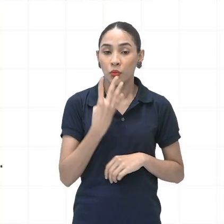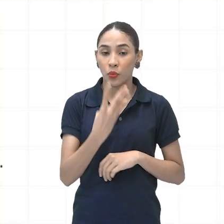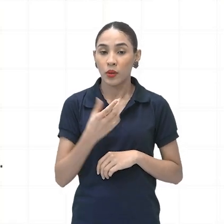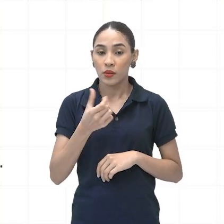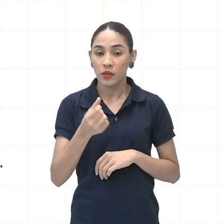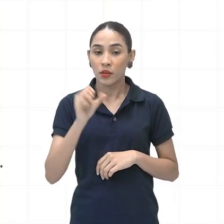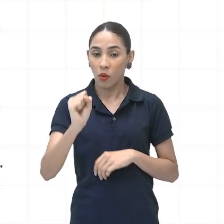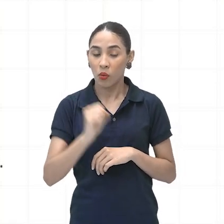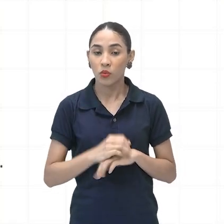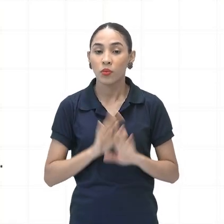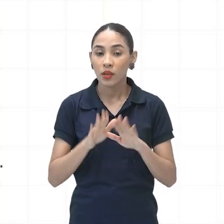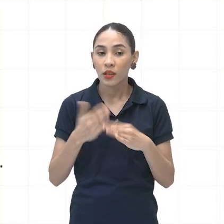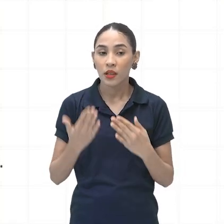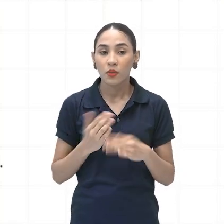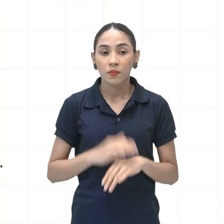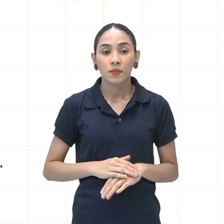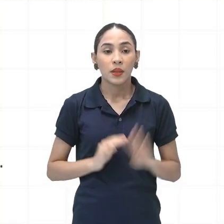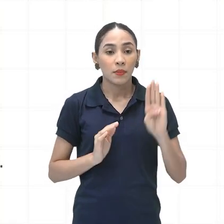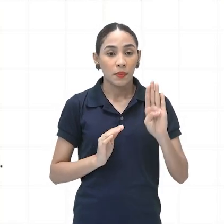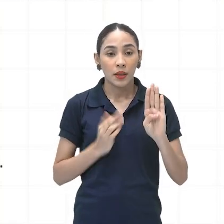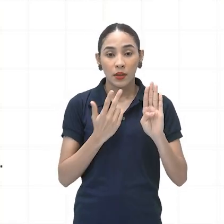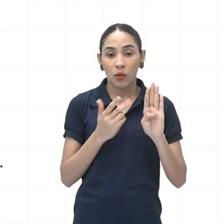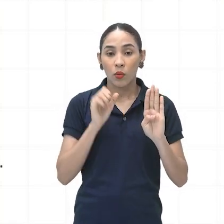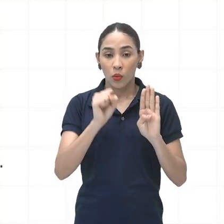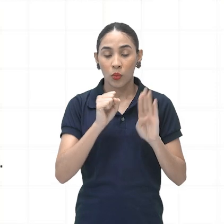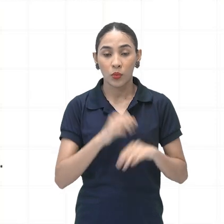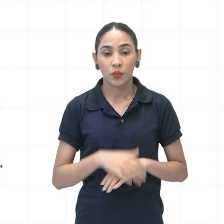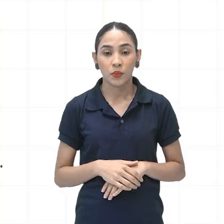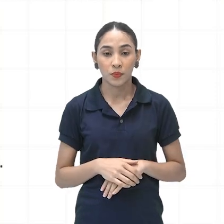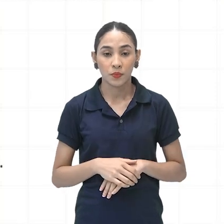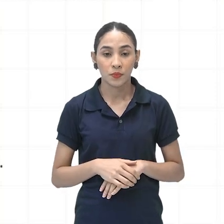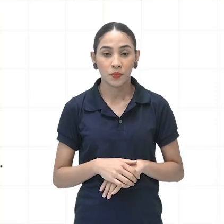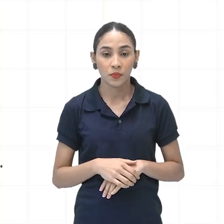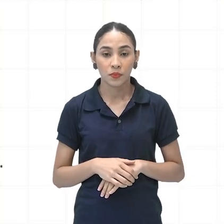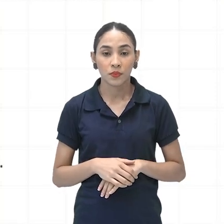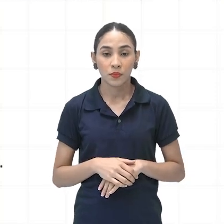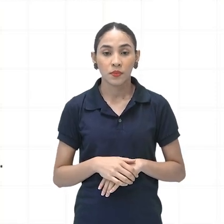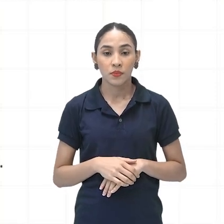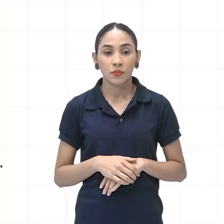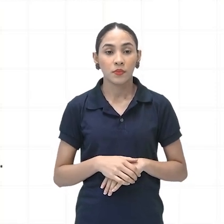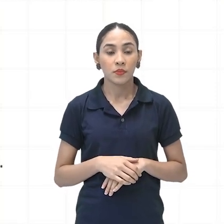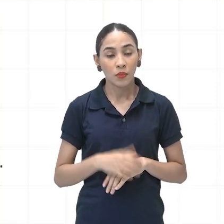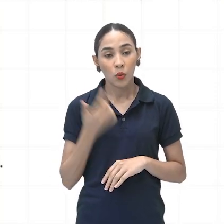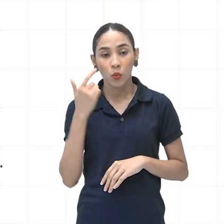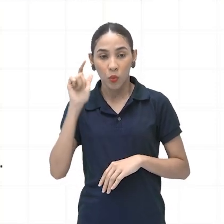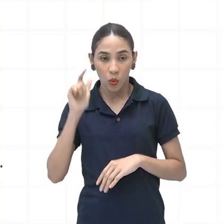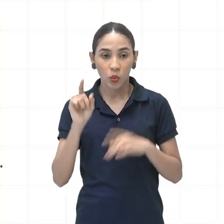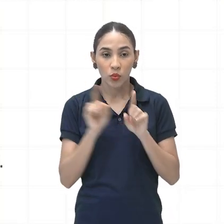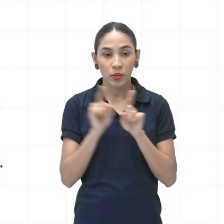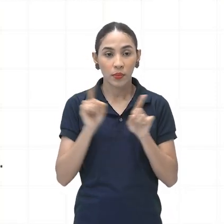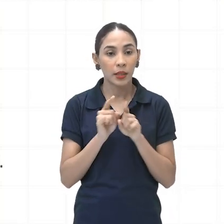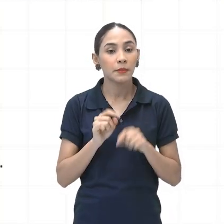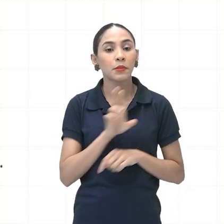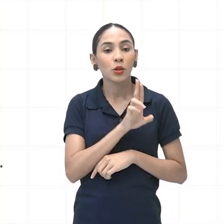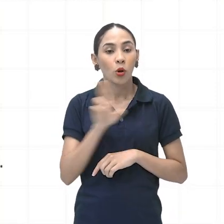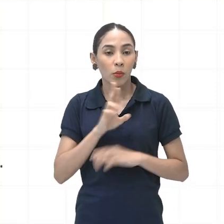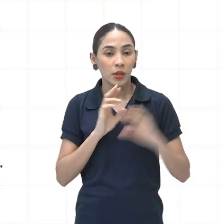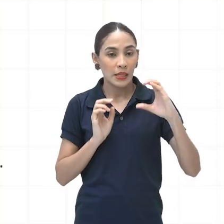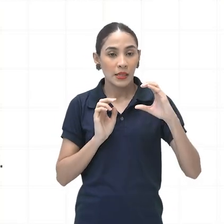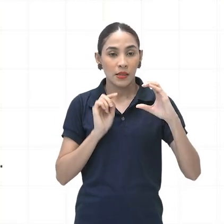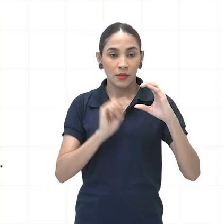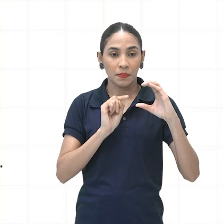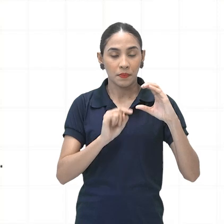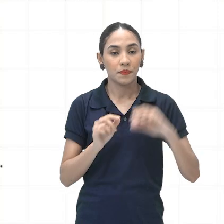8. Então, esse cateto de baixo mede 8. E agora eu tenho o outro cateto que eu vou chamar de